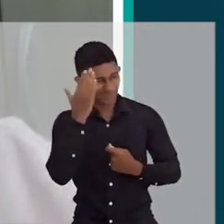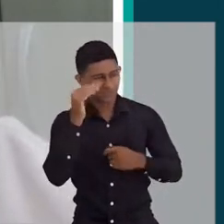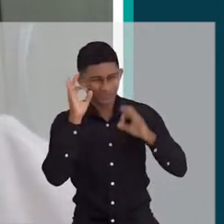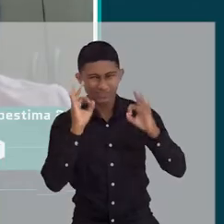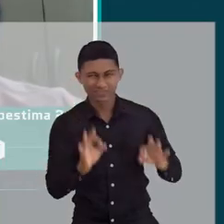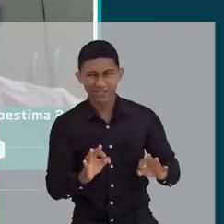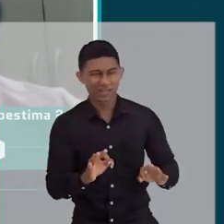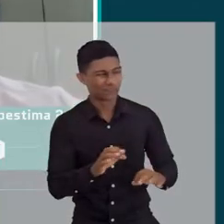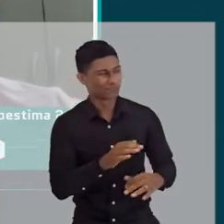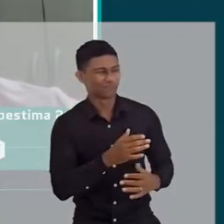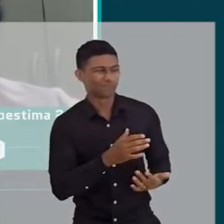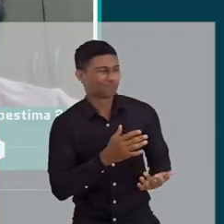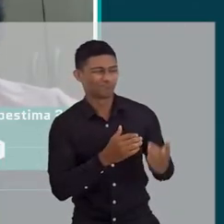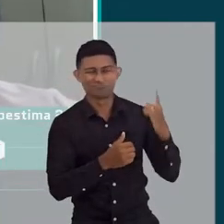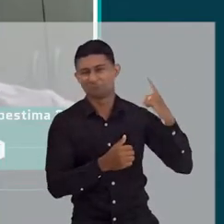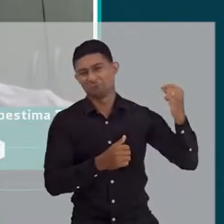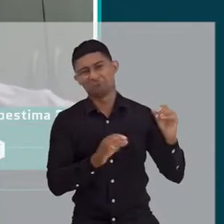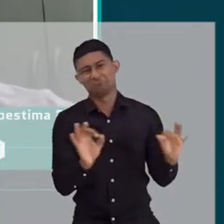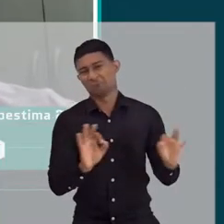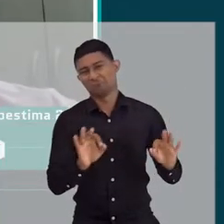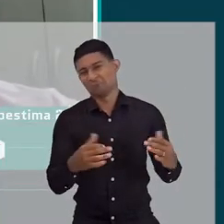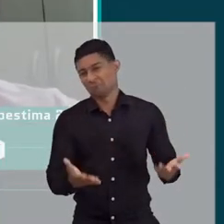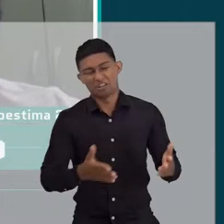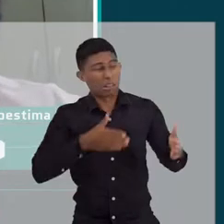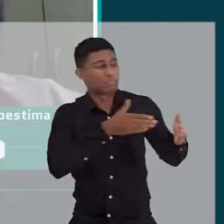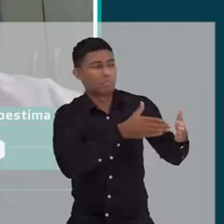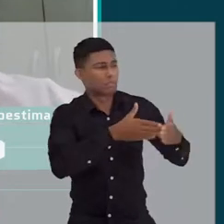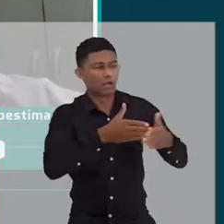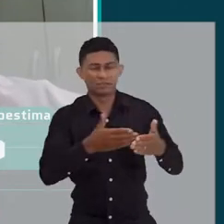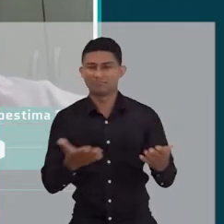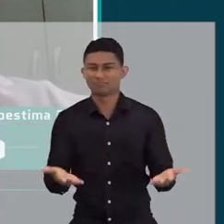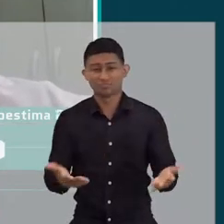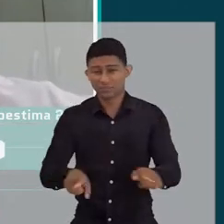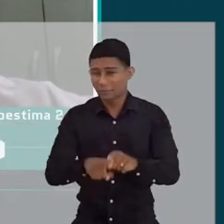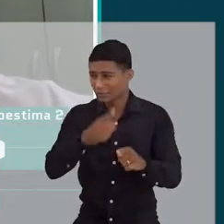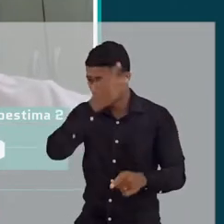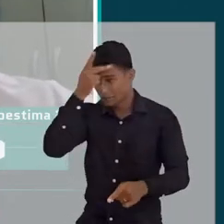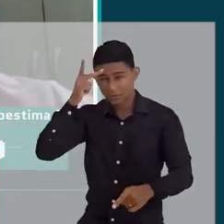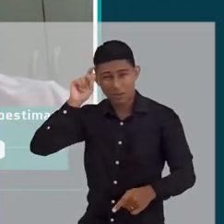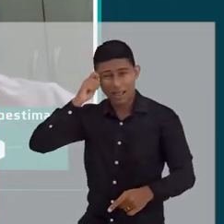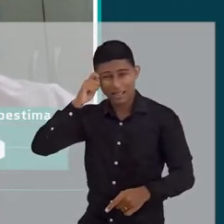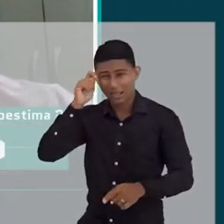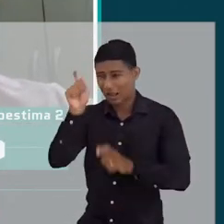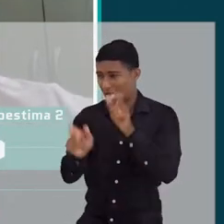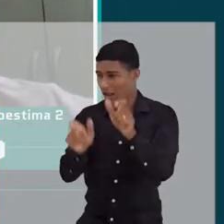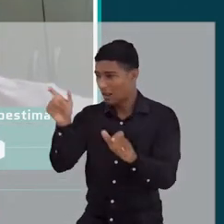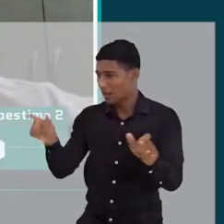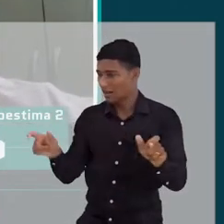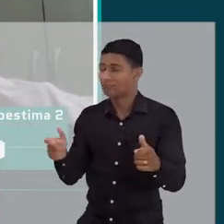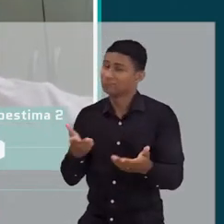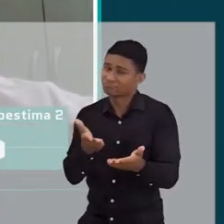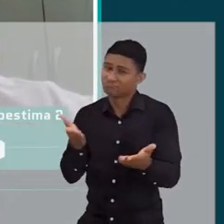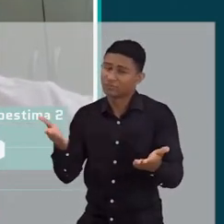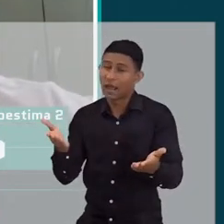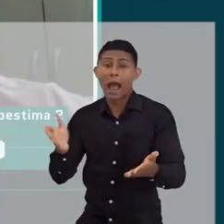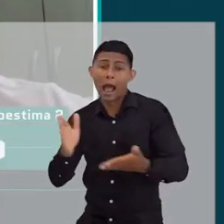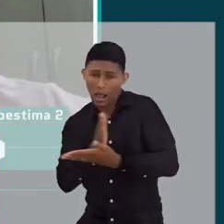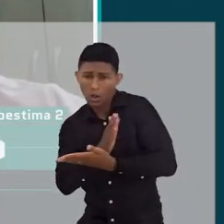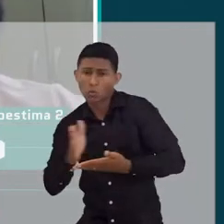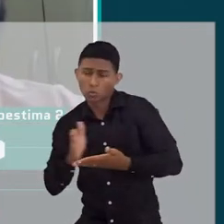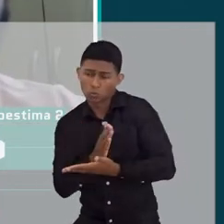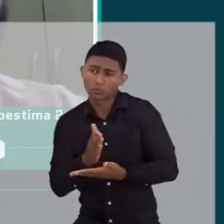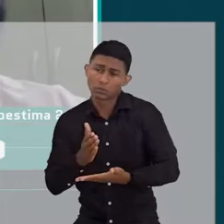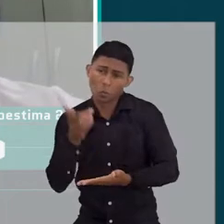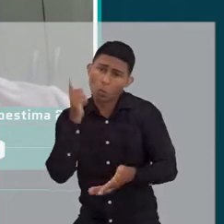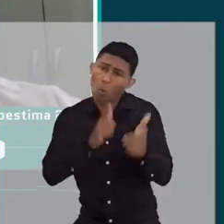vou morrer de fome. Assim, essa é a verdade, sabe? Então, pelo menos é a minha experiência. Obviamente, pode ter outros criadores negros que vão vir aqui, né? Ou vão falar que